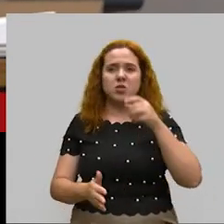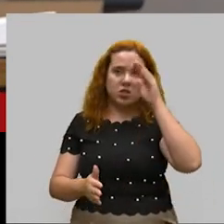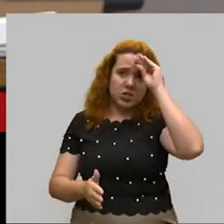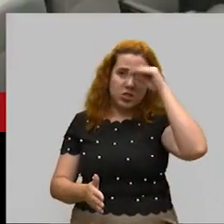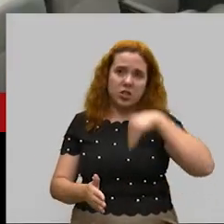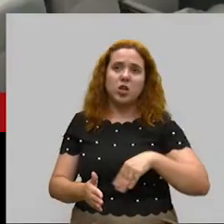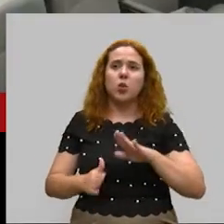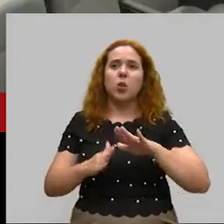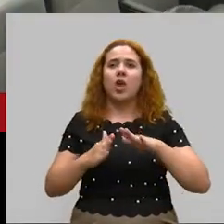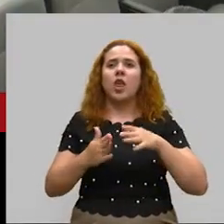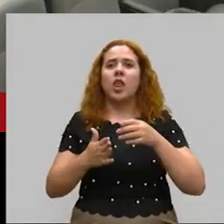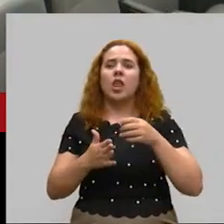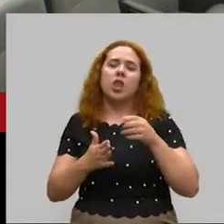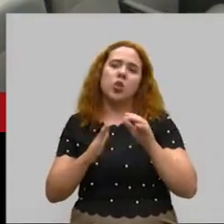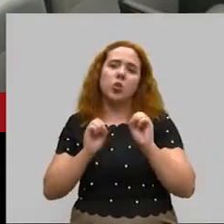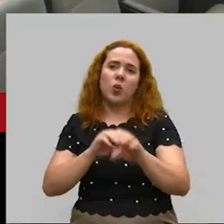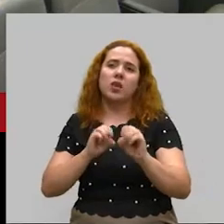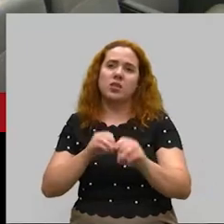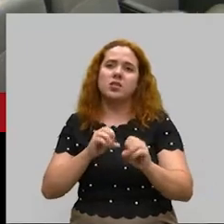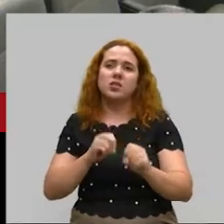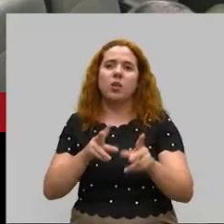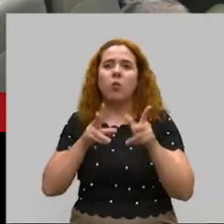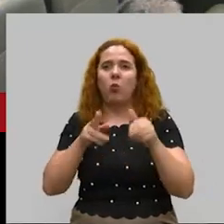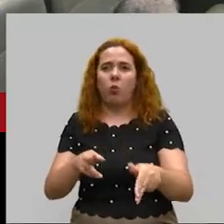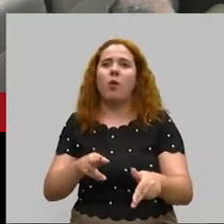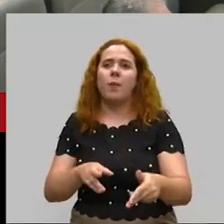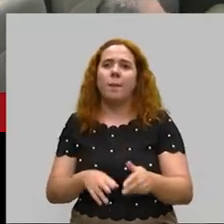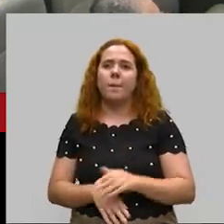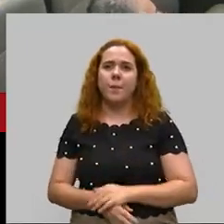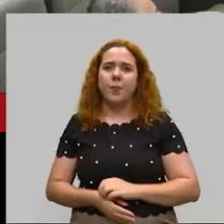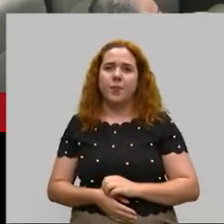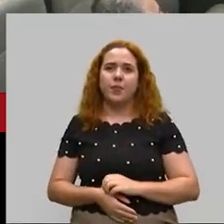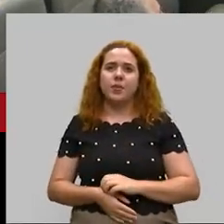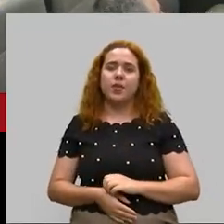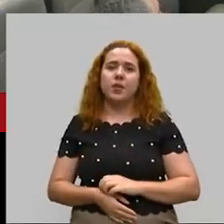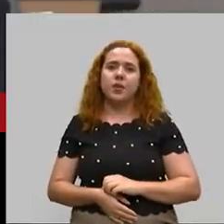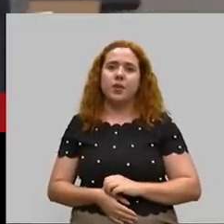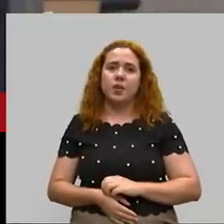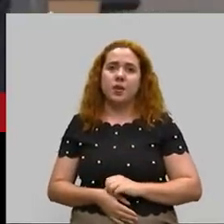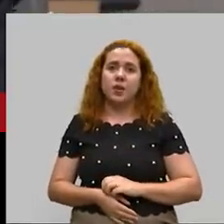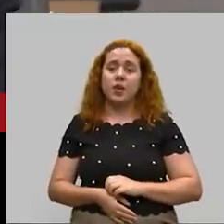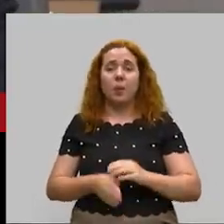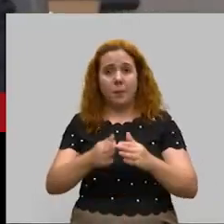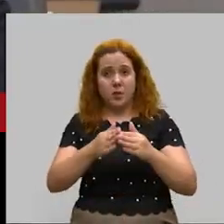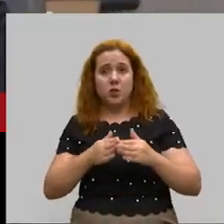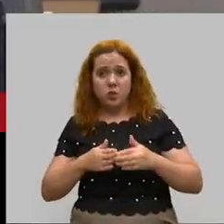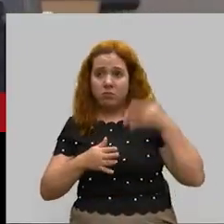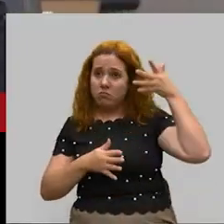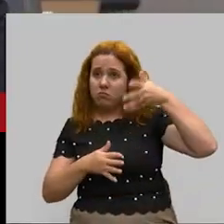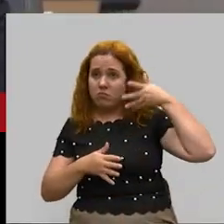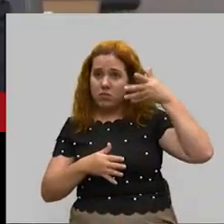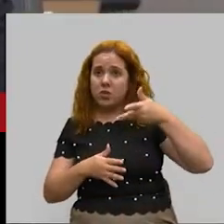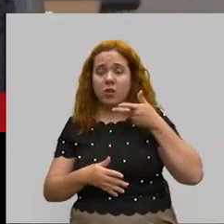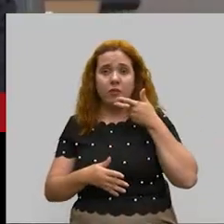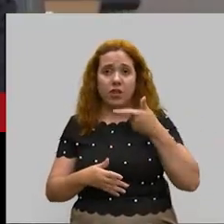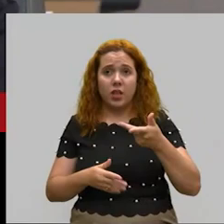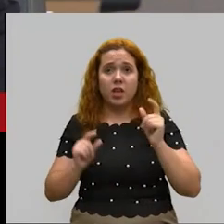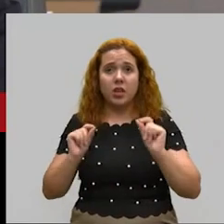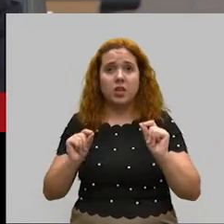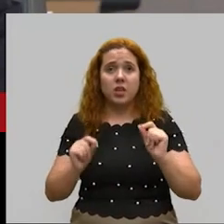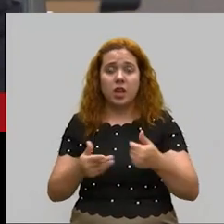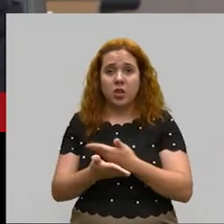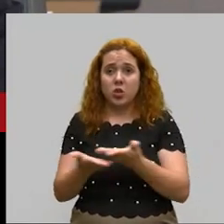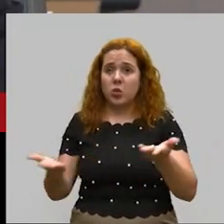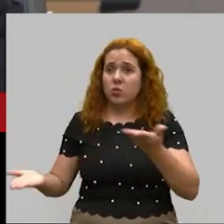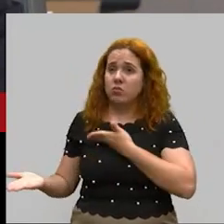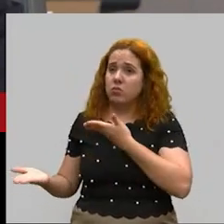Educação de volta eu eu pedi a fala porque eu queria dizer aos companheiros de